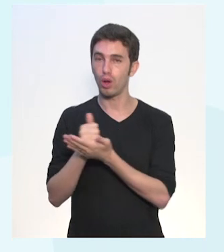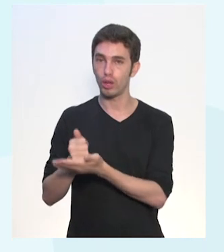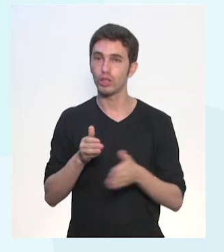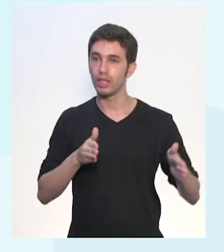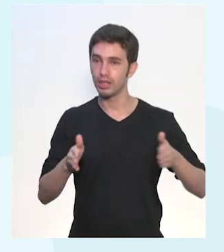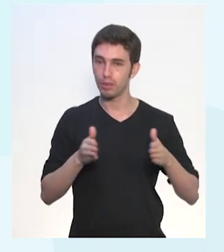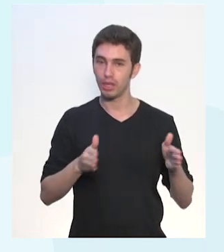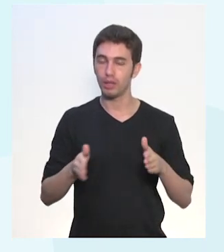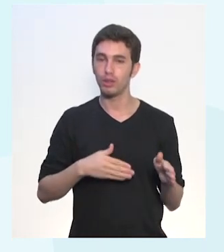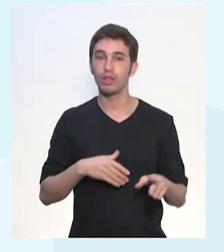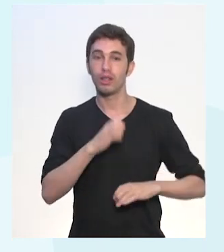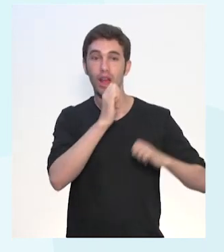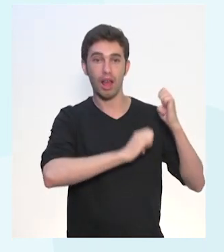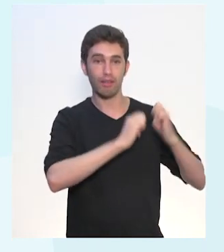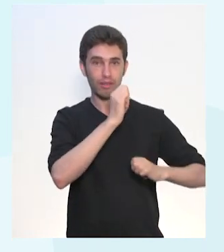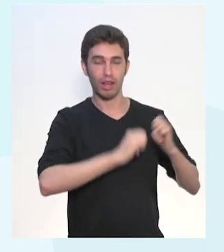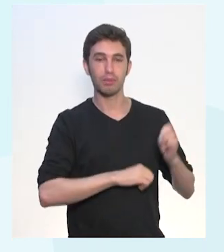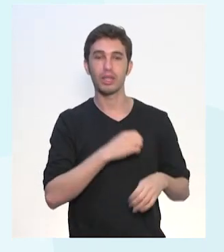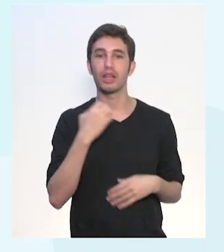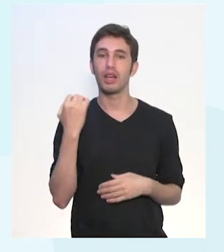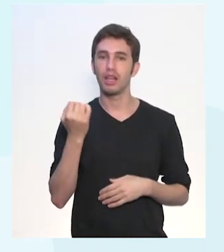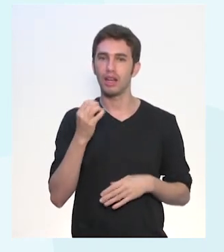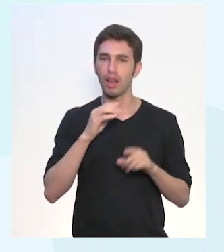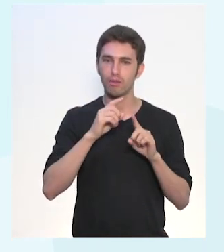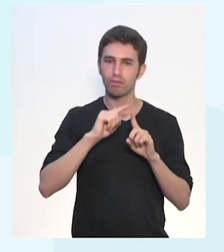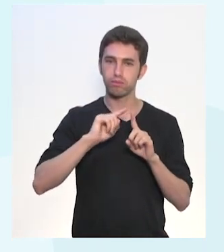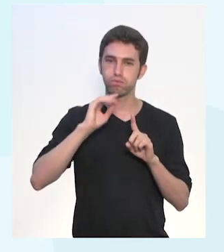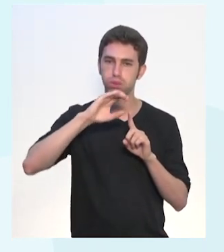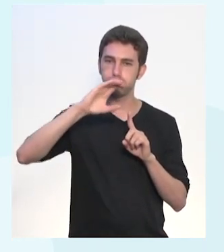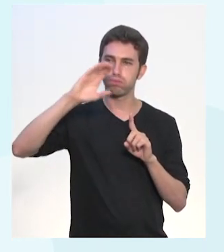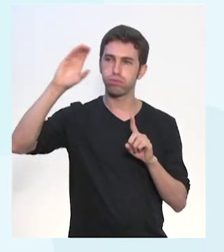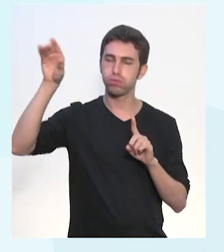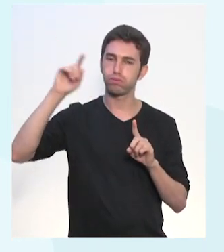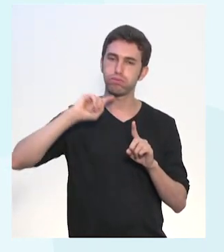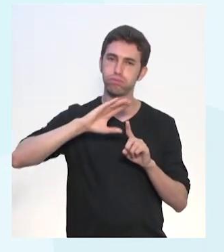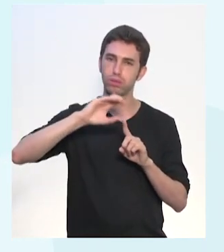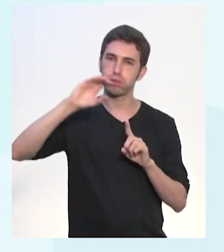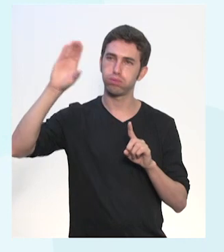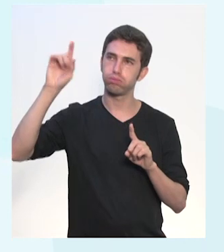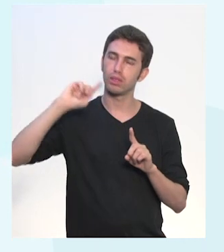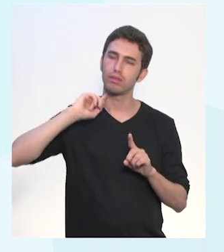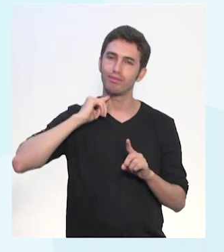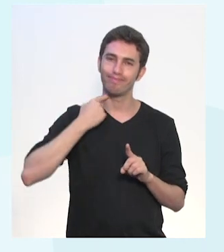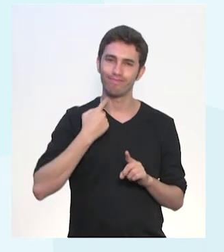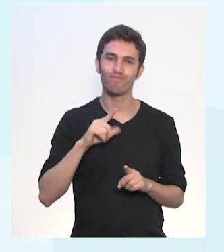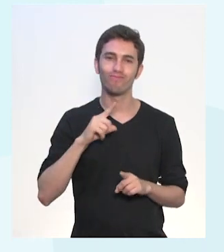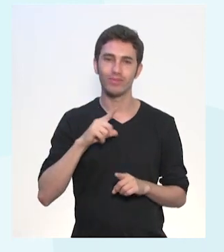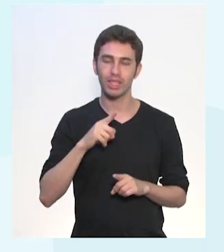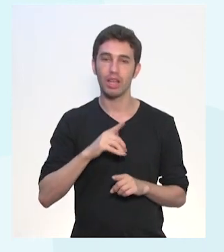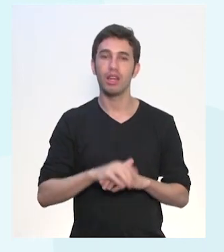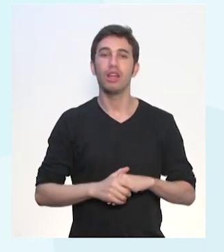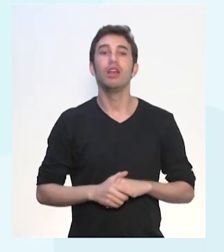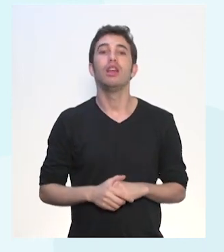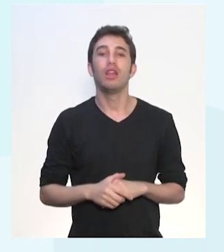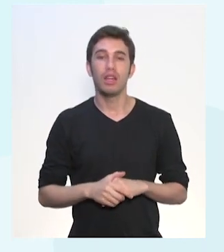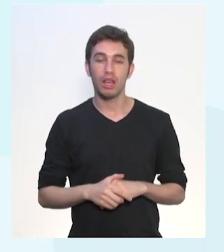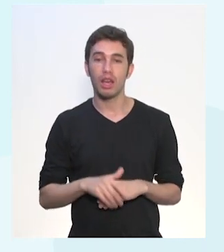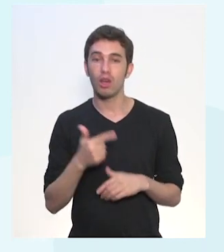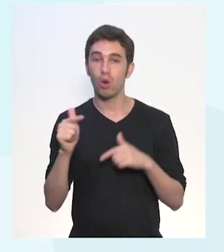a fábrica é extremamente, né, soltando poluentes, né, em vários setores aí, outras fábricas nas